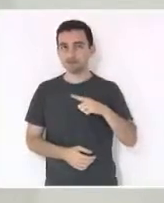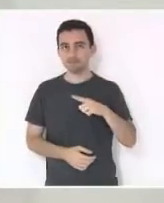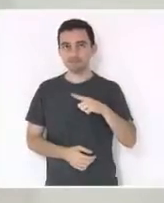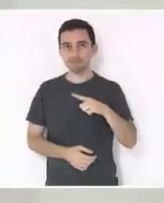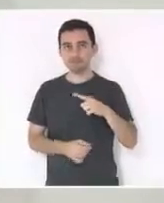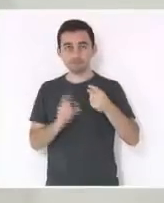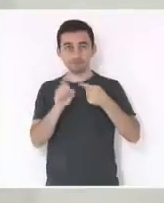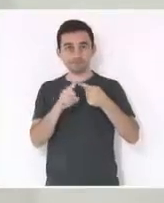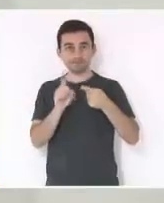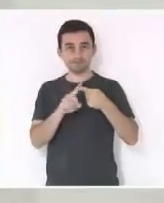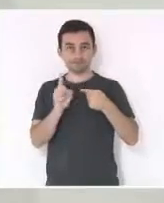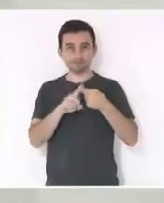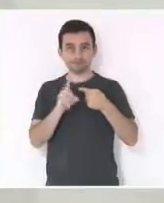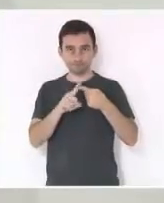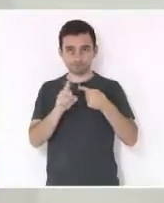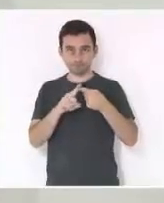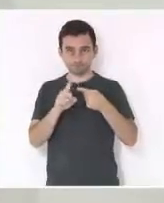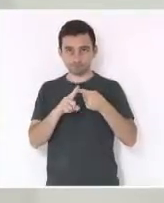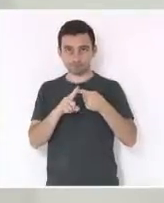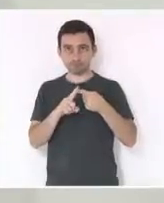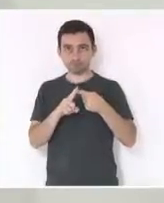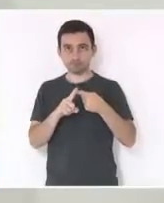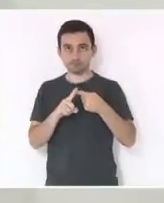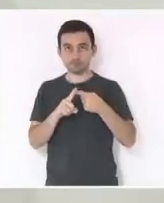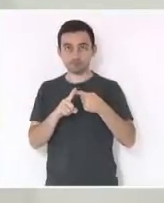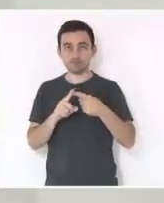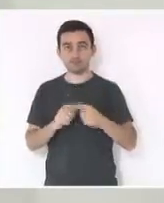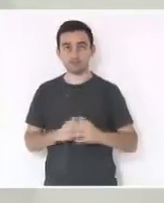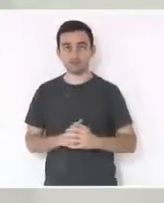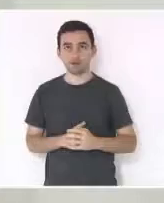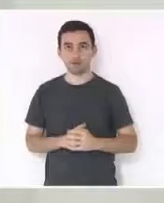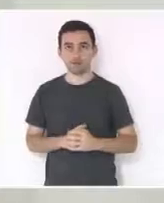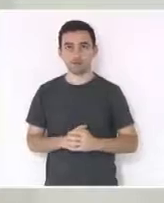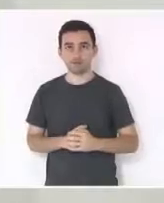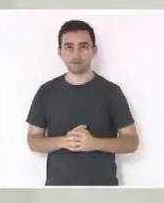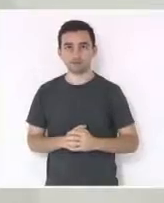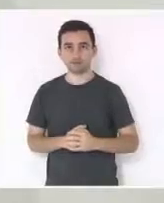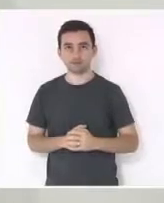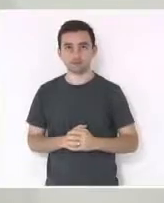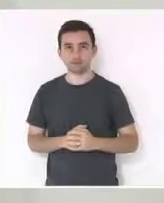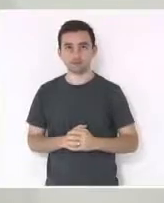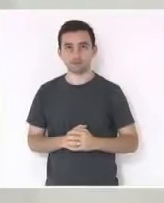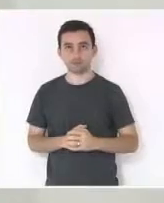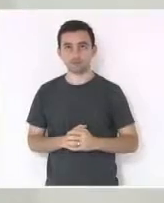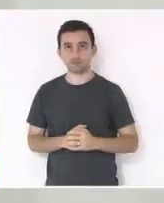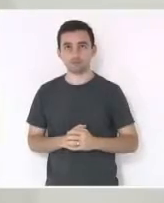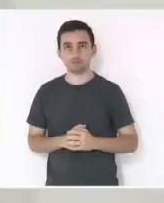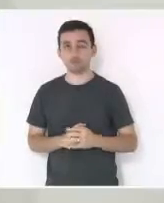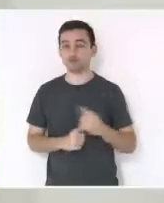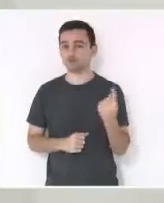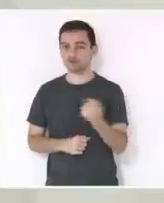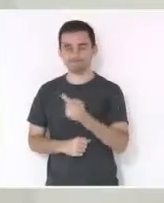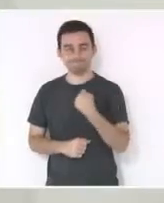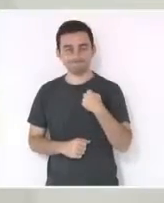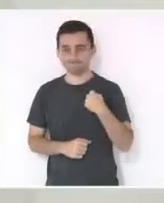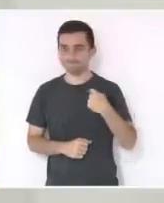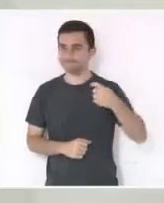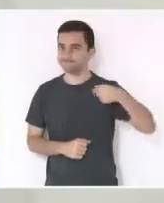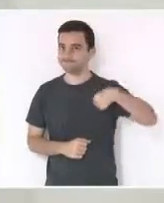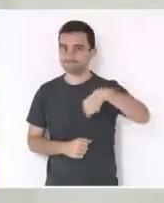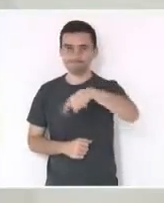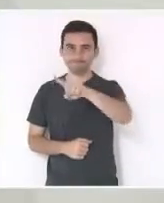presidente sílvio o nós não vamos estar hoje lamentavelmente